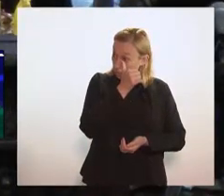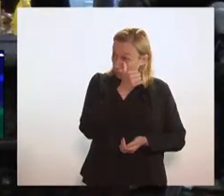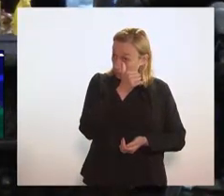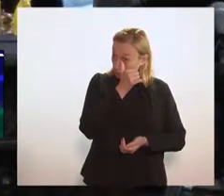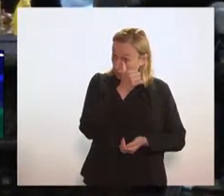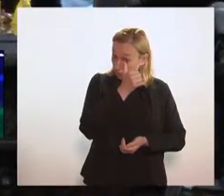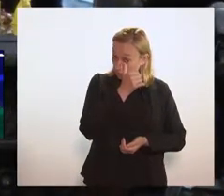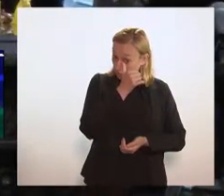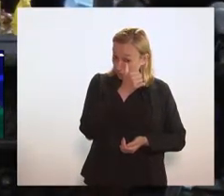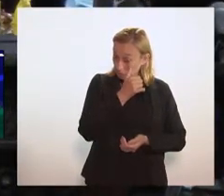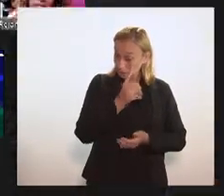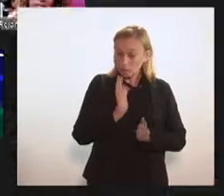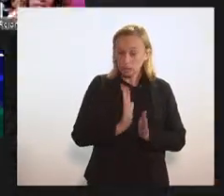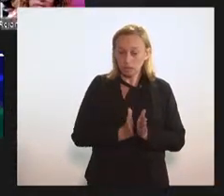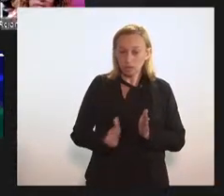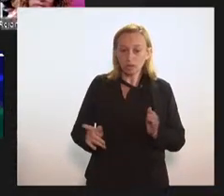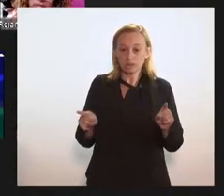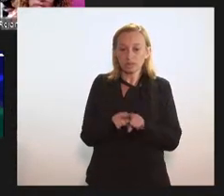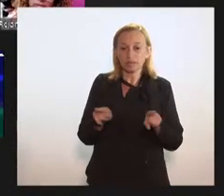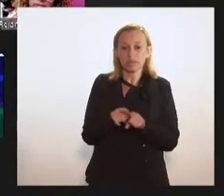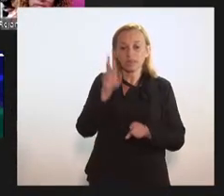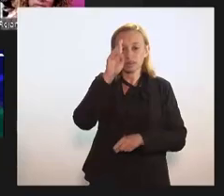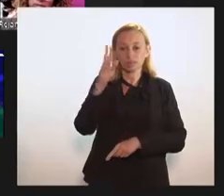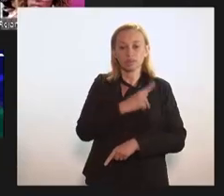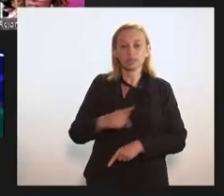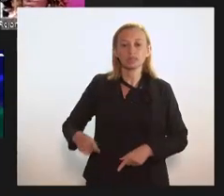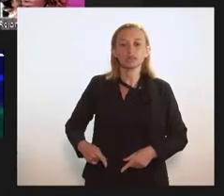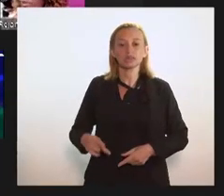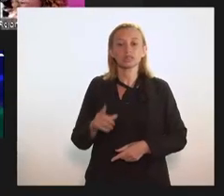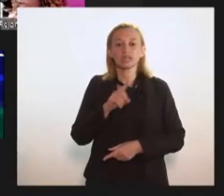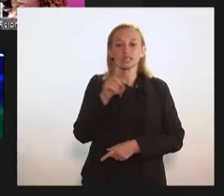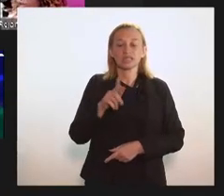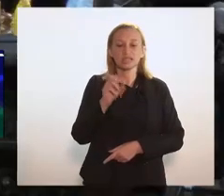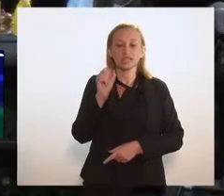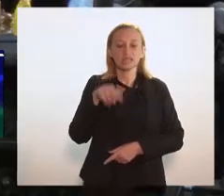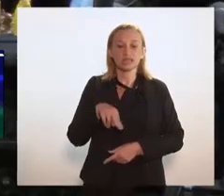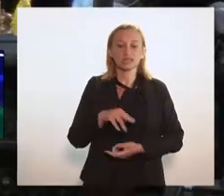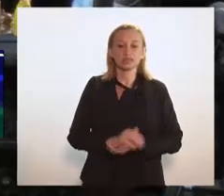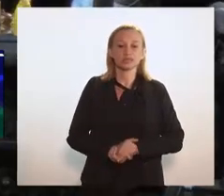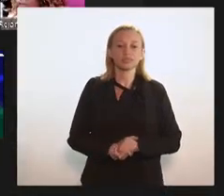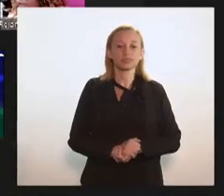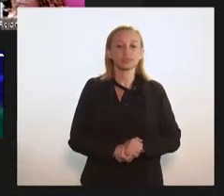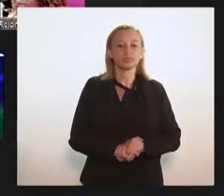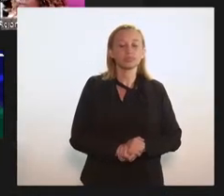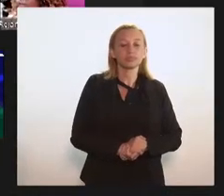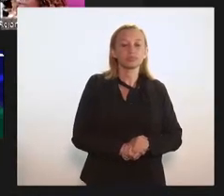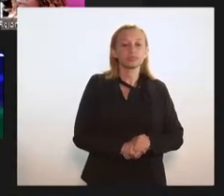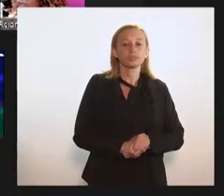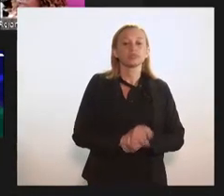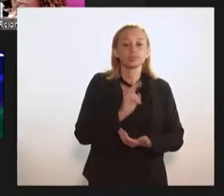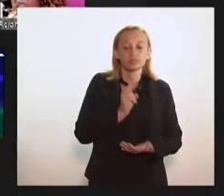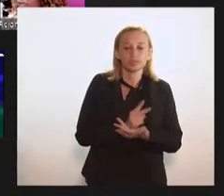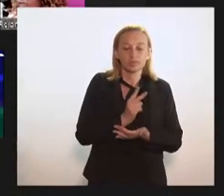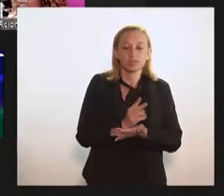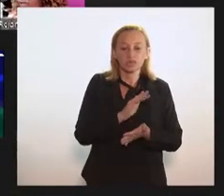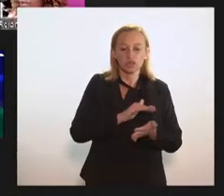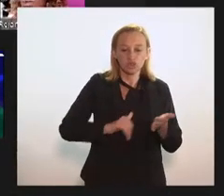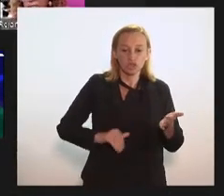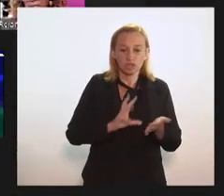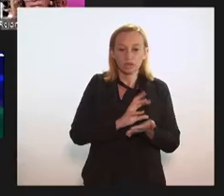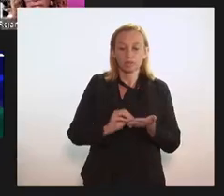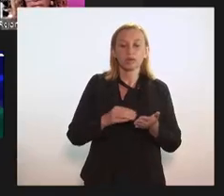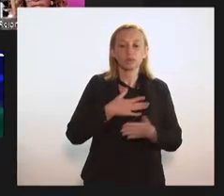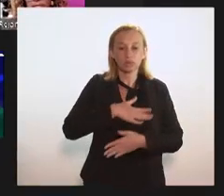3473/20. Uma questão de ordem também, presidente. Zeidan. Sim, Zeidan. Mesmo sendo retirado de